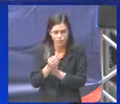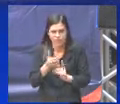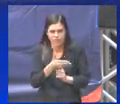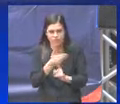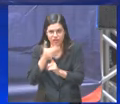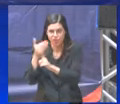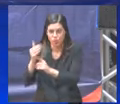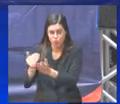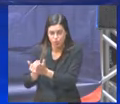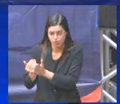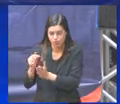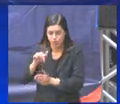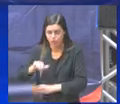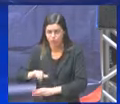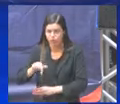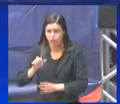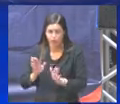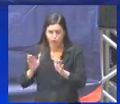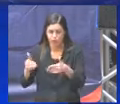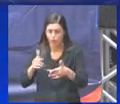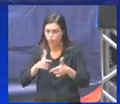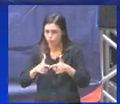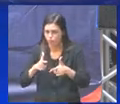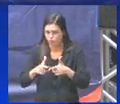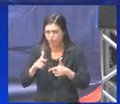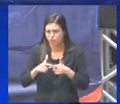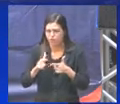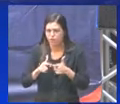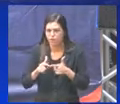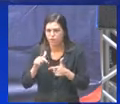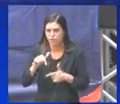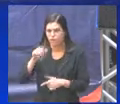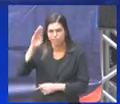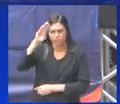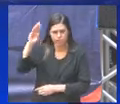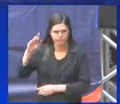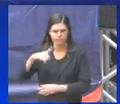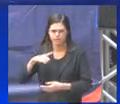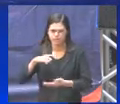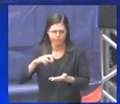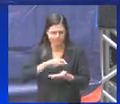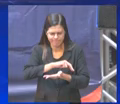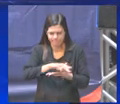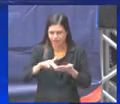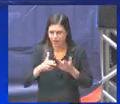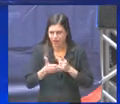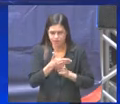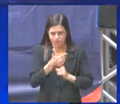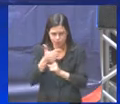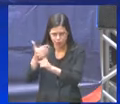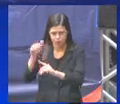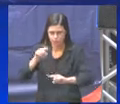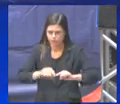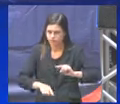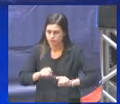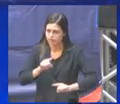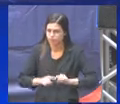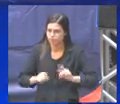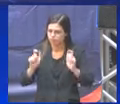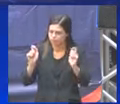partir do problema. Esse é o grande ponto. Nós temos muitas tecnologias hoje capazes de